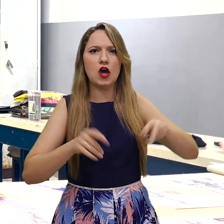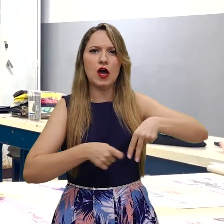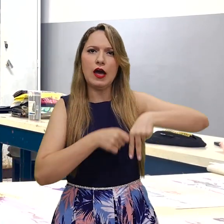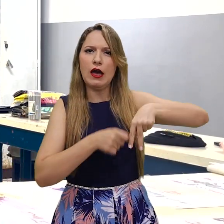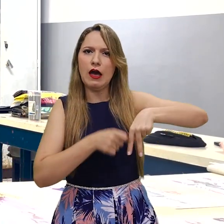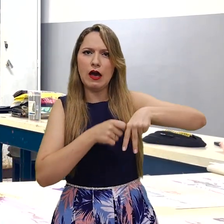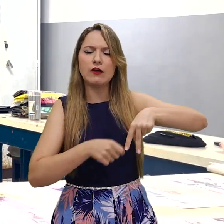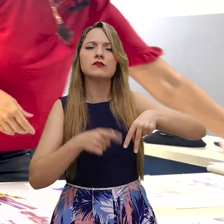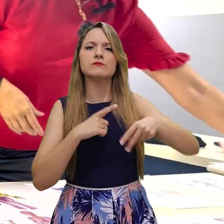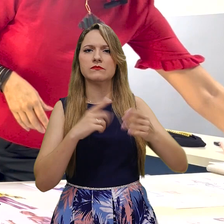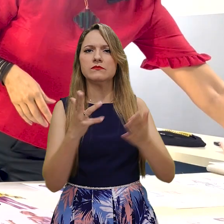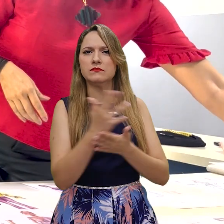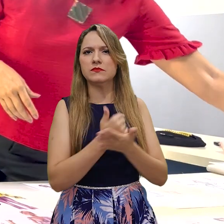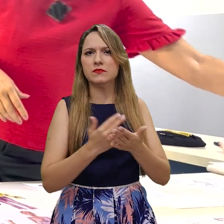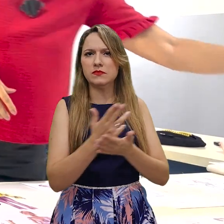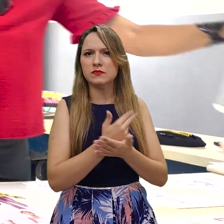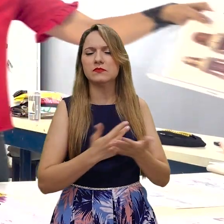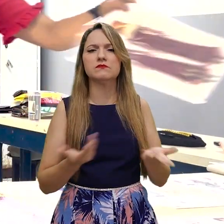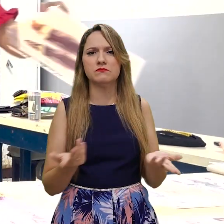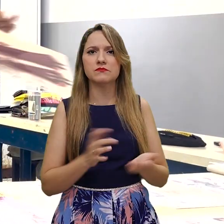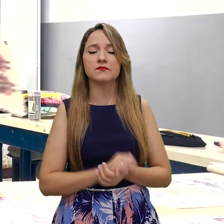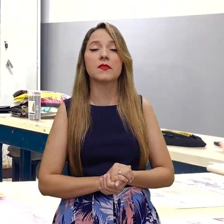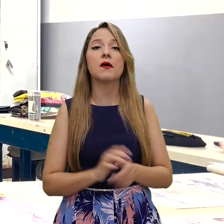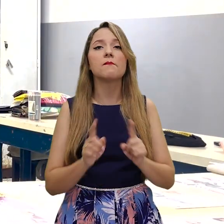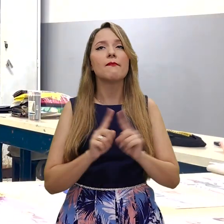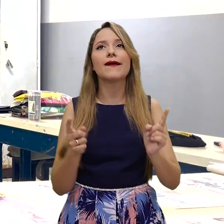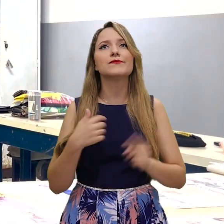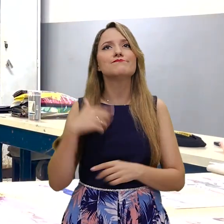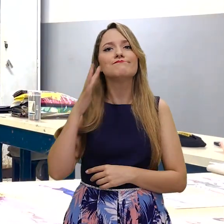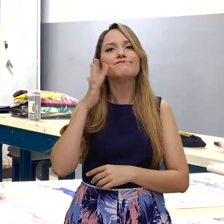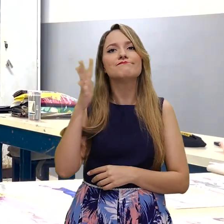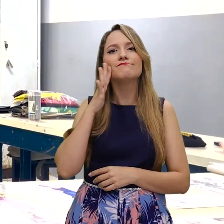aquela série de calças. Mas quando a gente pensa no